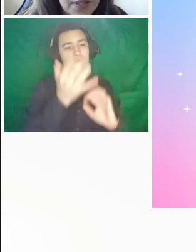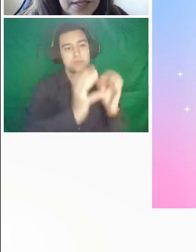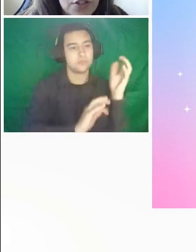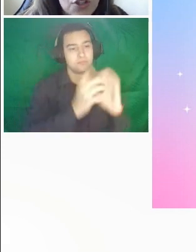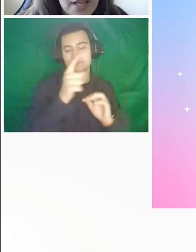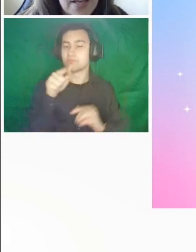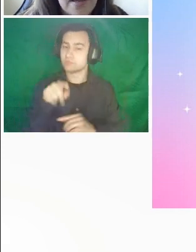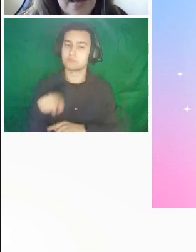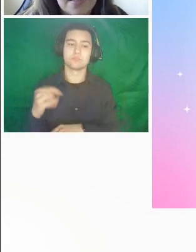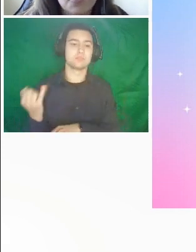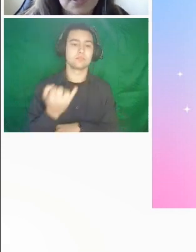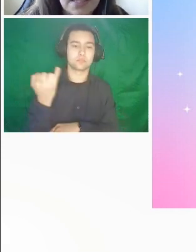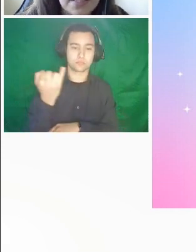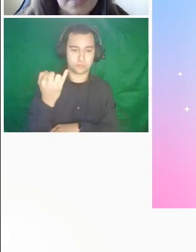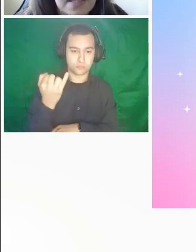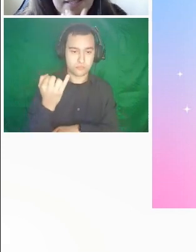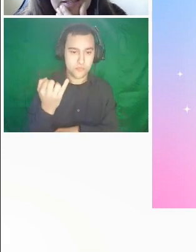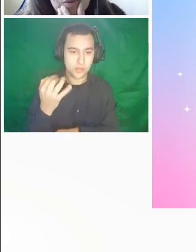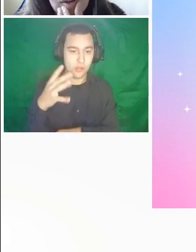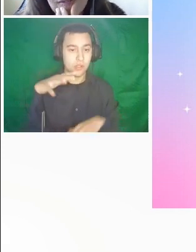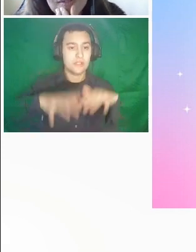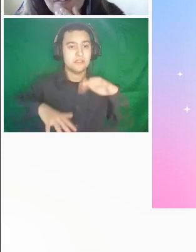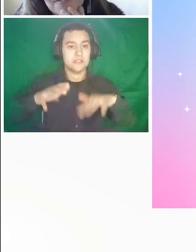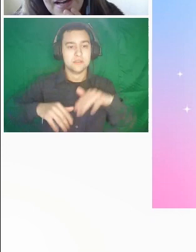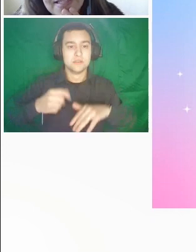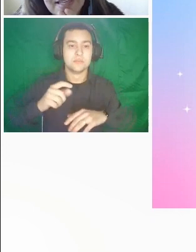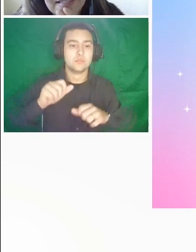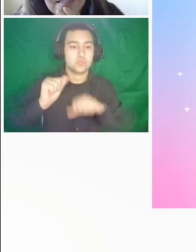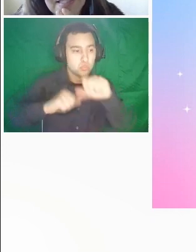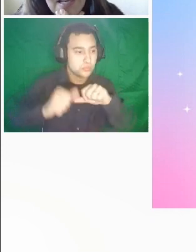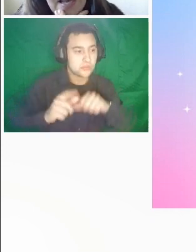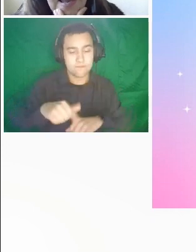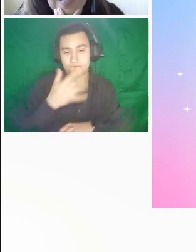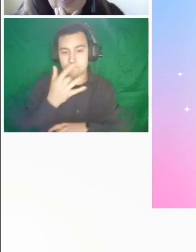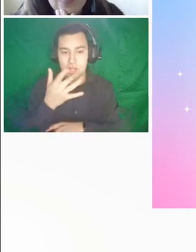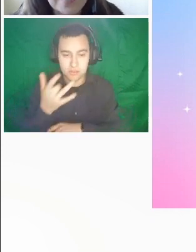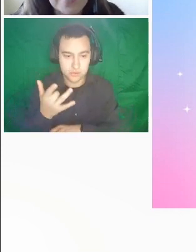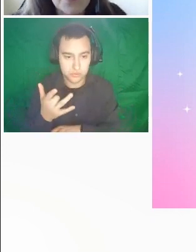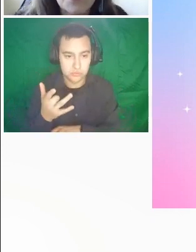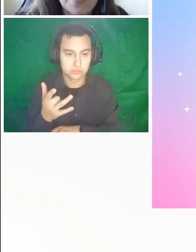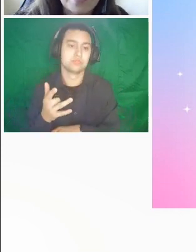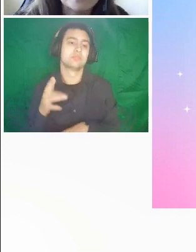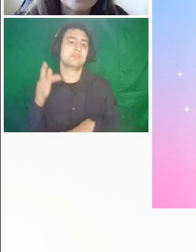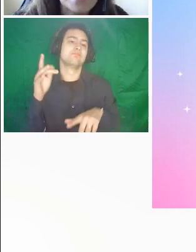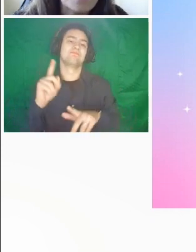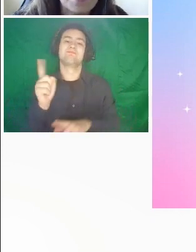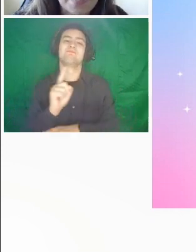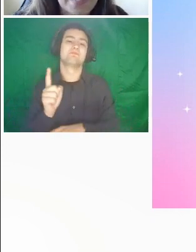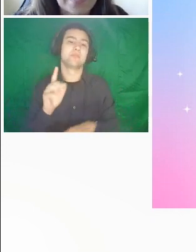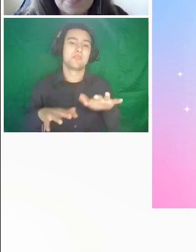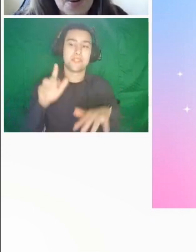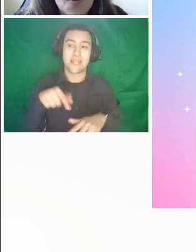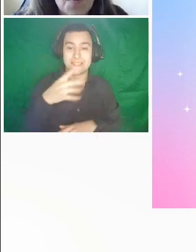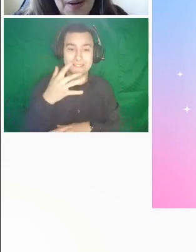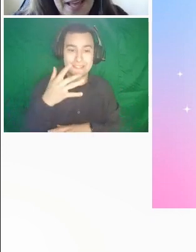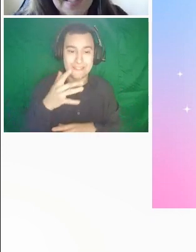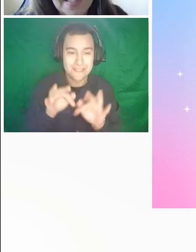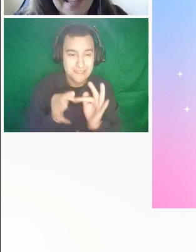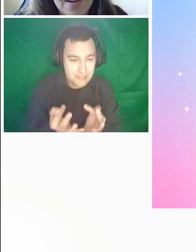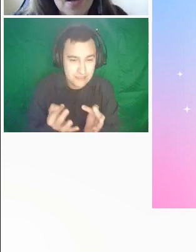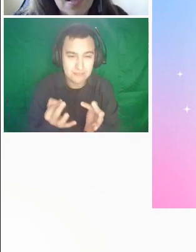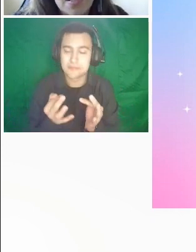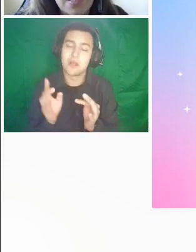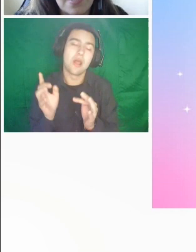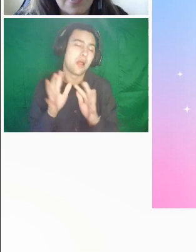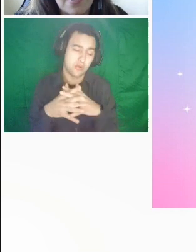ponto importante né né as mudanças elas nunca vão ser fáceis elas nunca são simples elas sempre são complexas